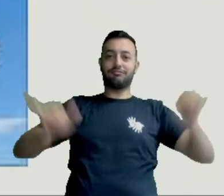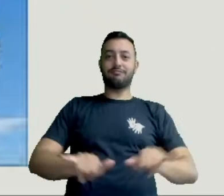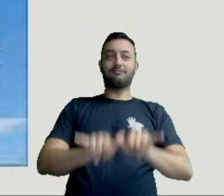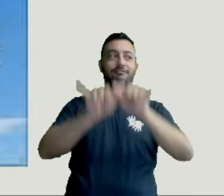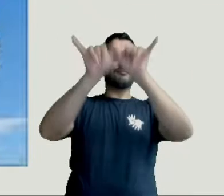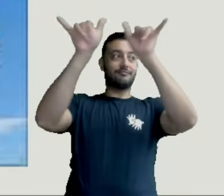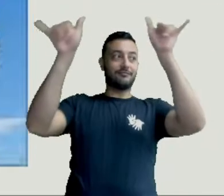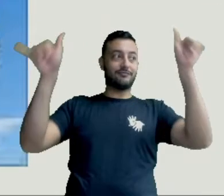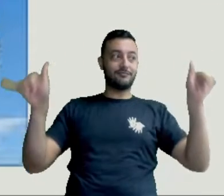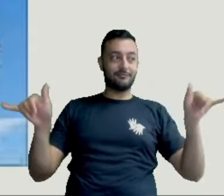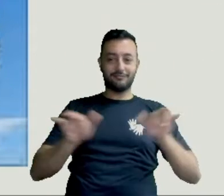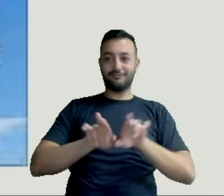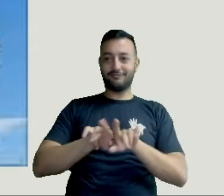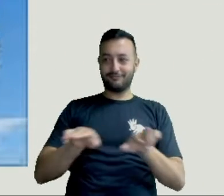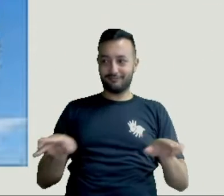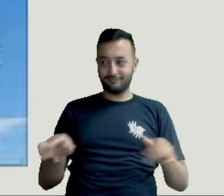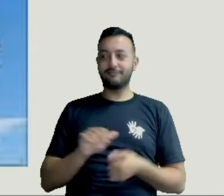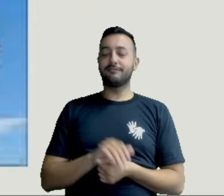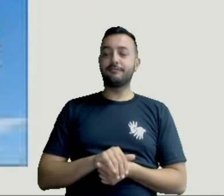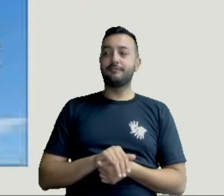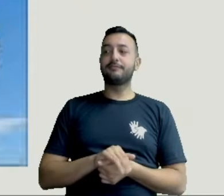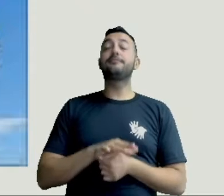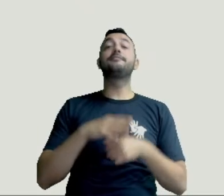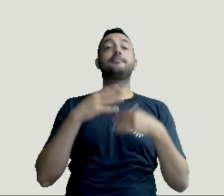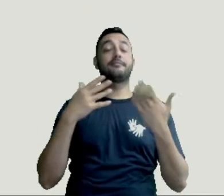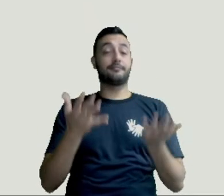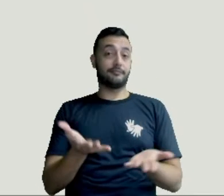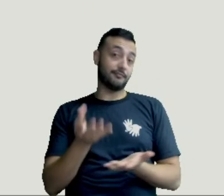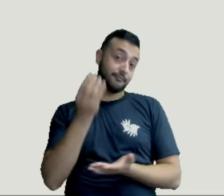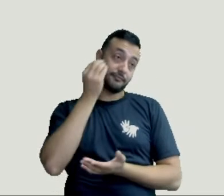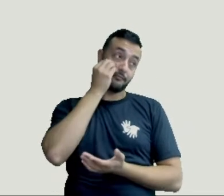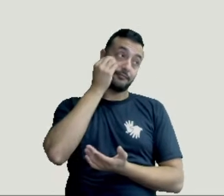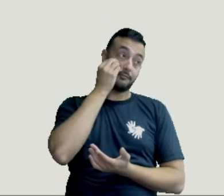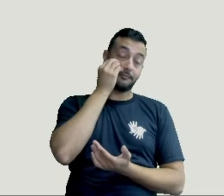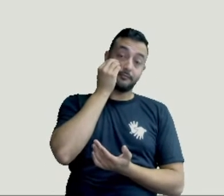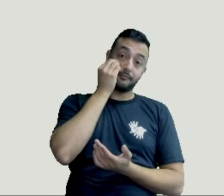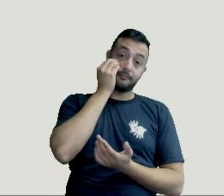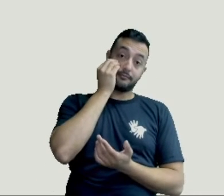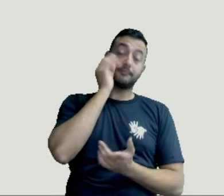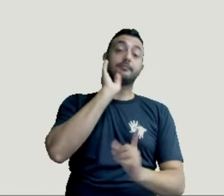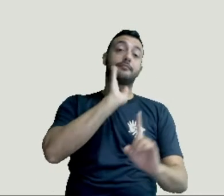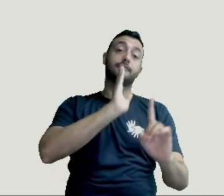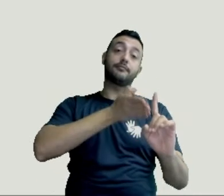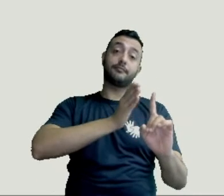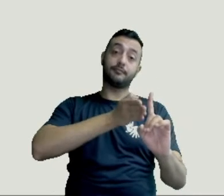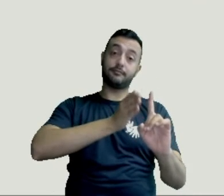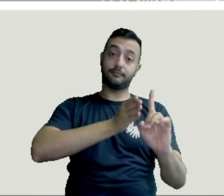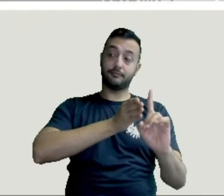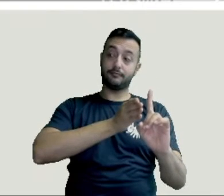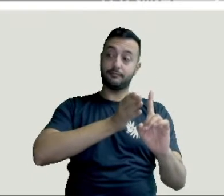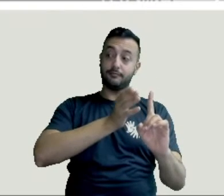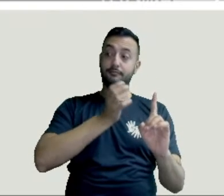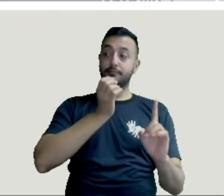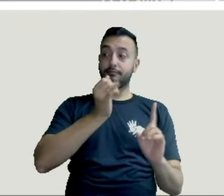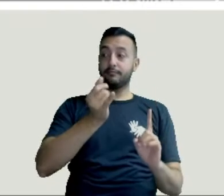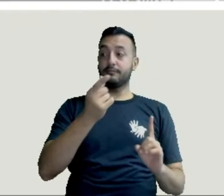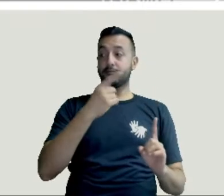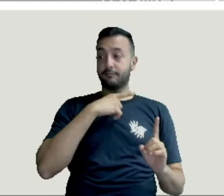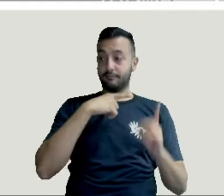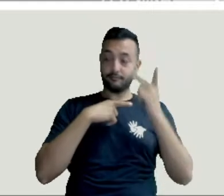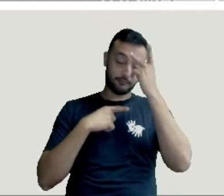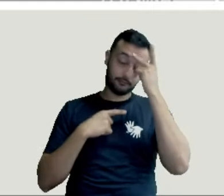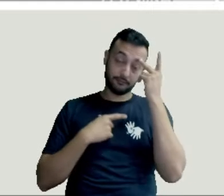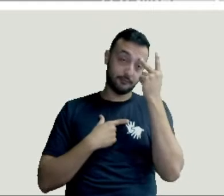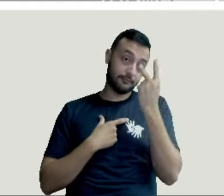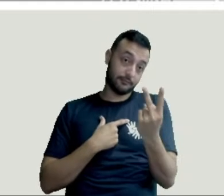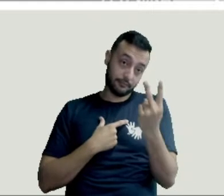diferentes. Agora vamos ver esse referencial quando eu tenho dois